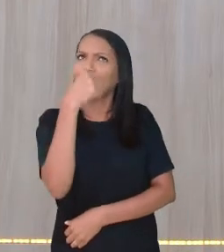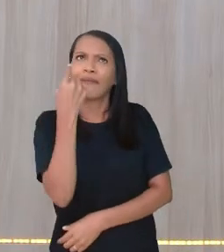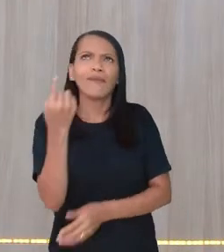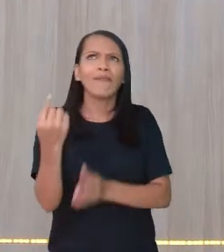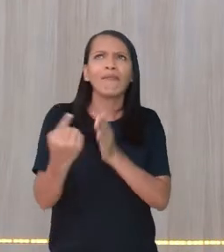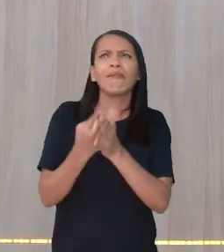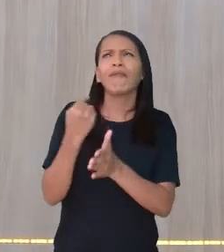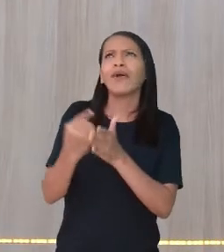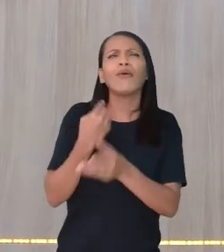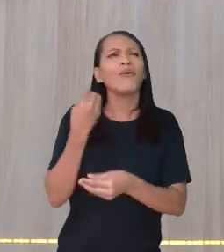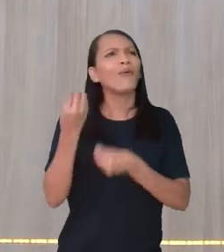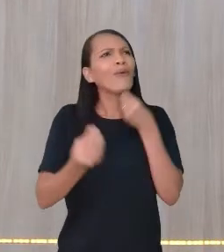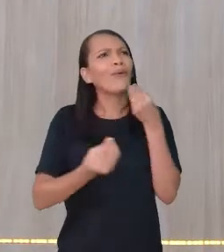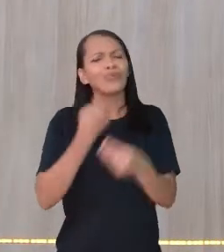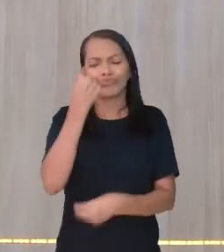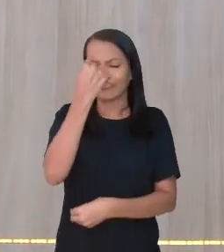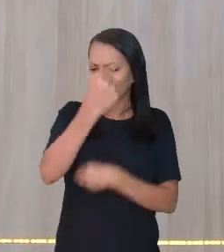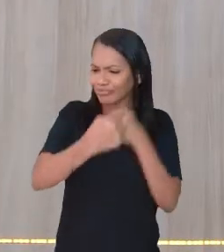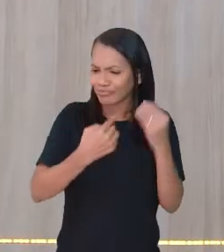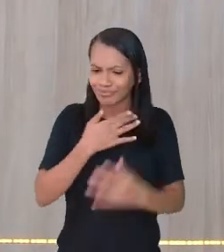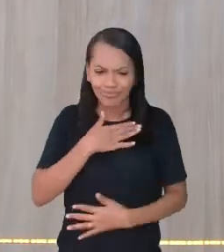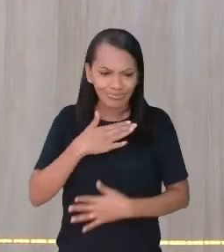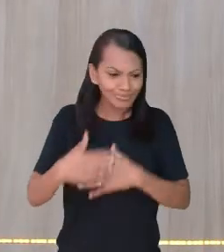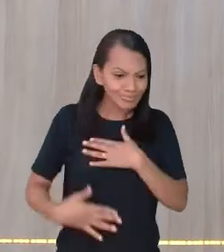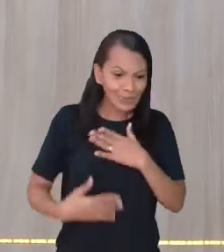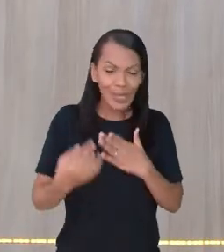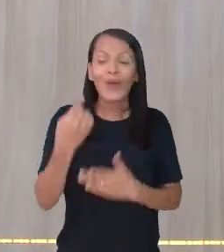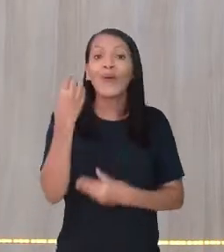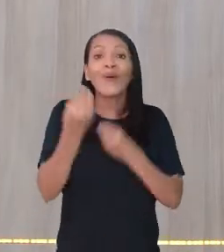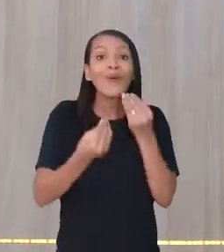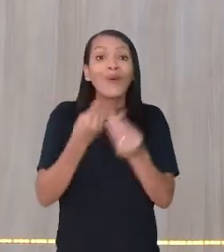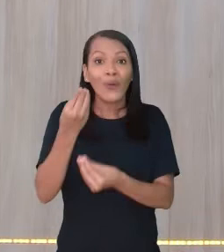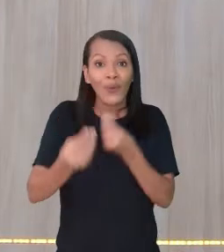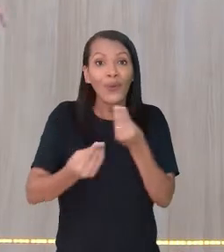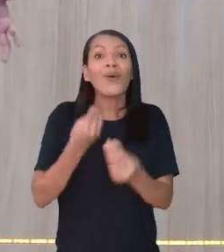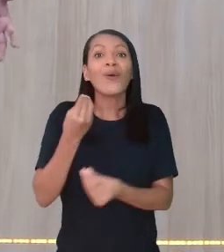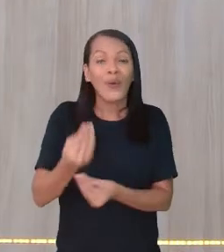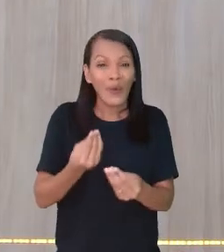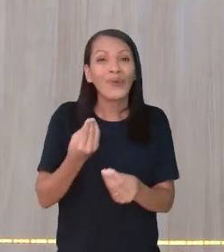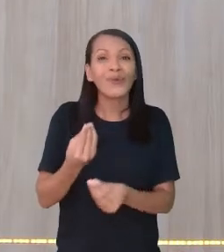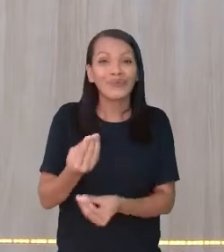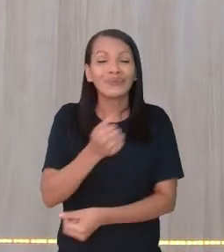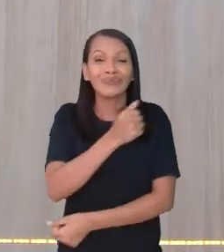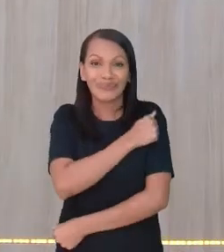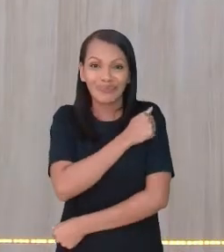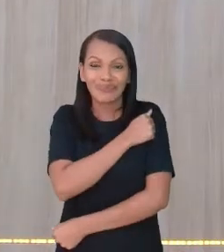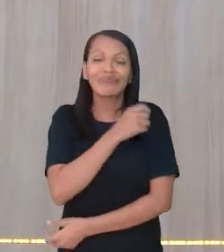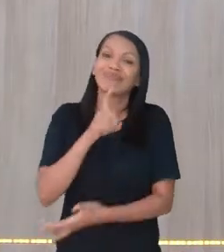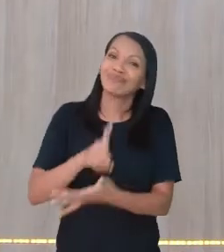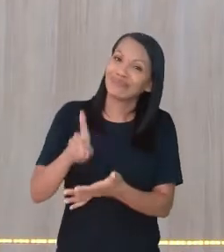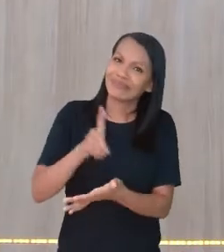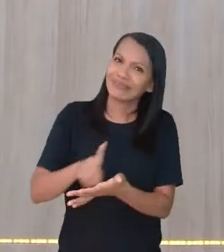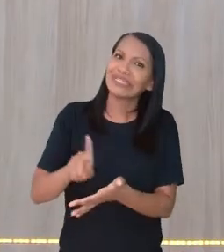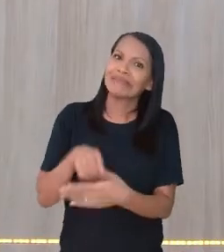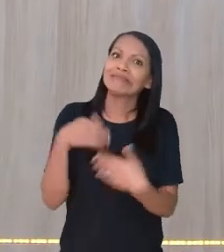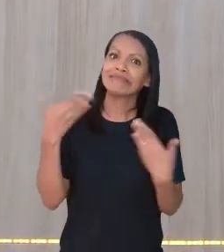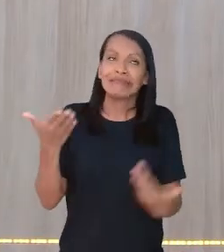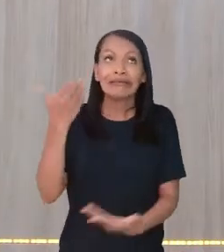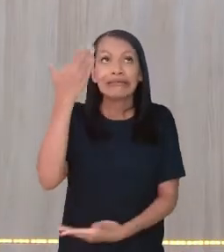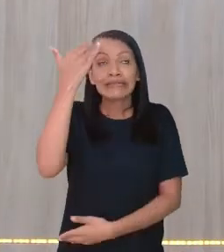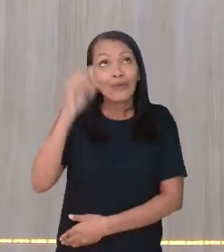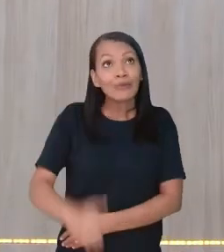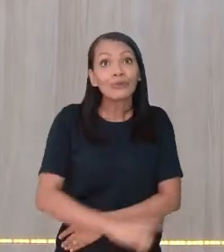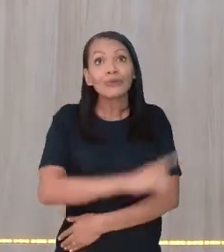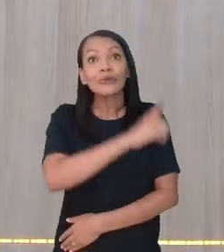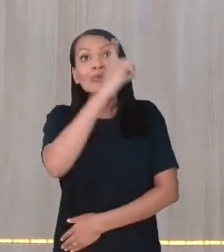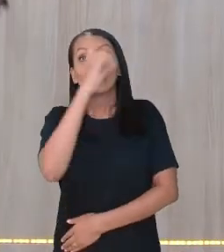perguntando como é aí a fisionomia dos nossos alunos digitais. E quem sabe um dia a gente não consegue